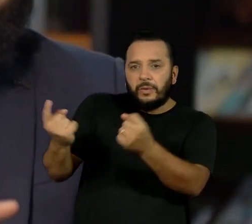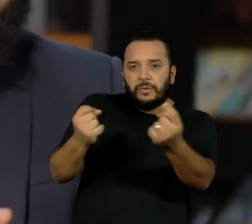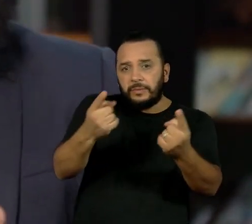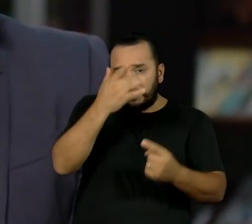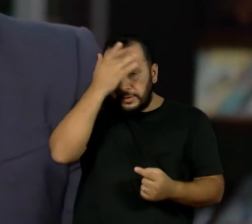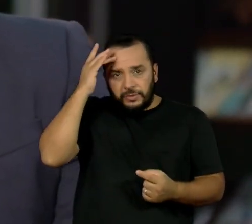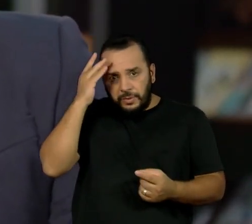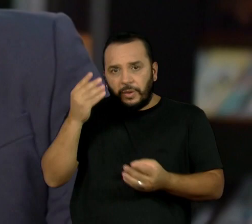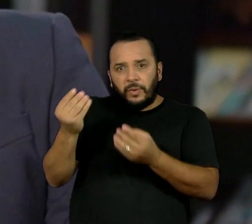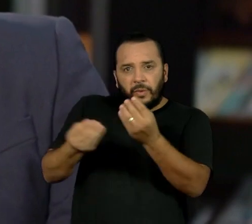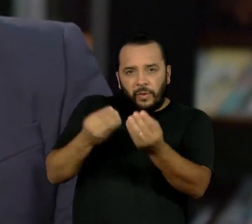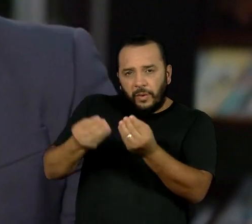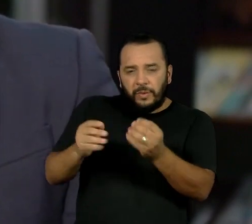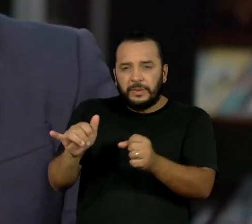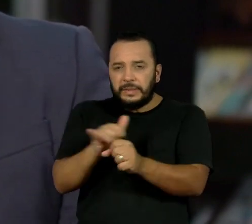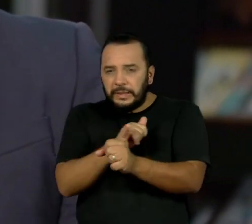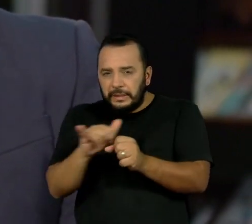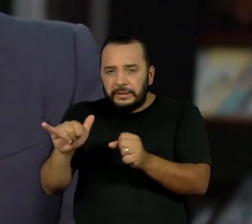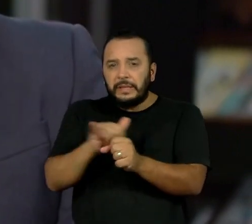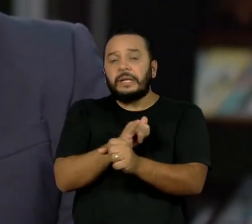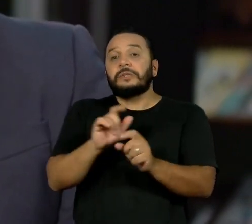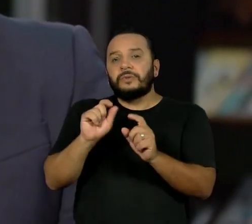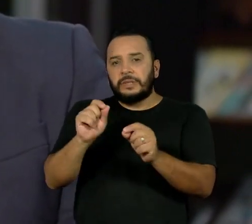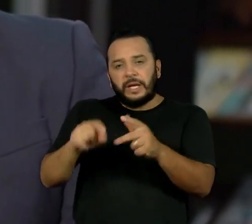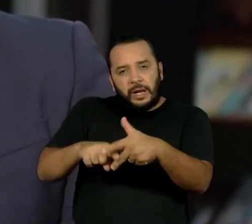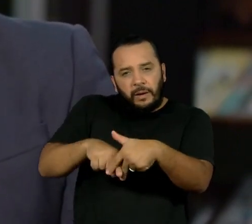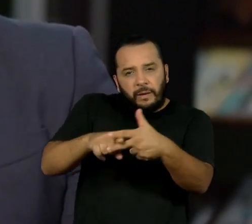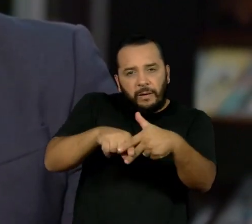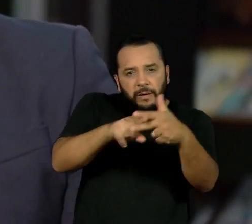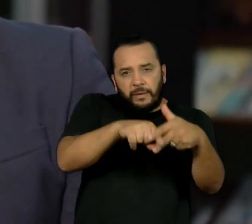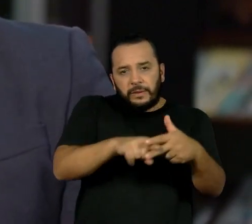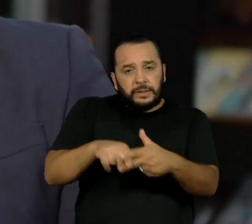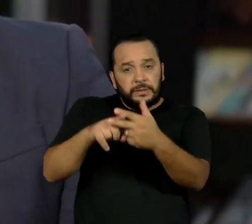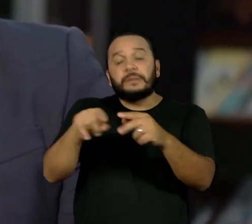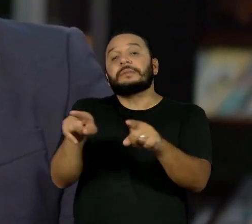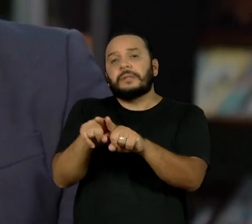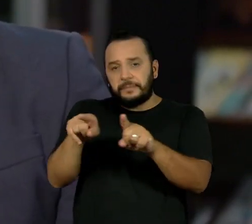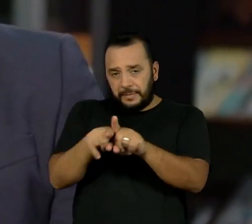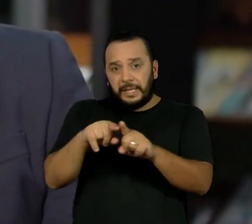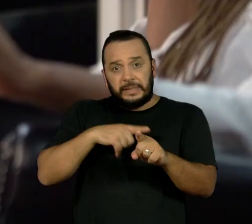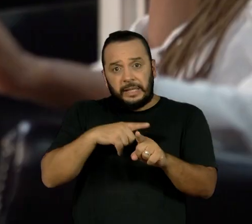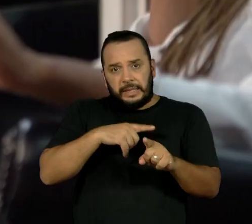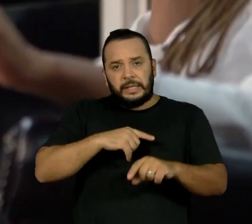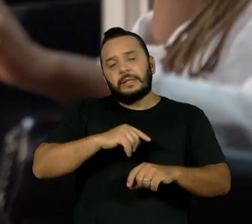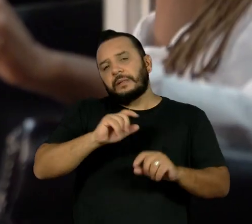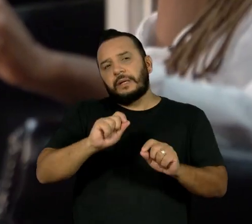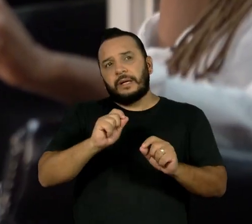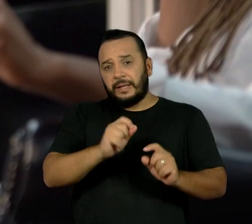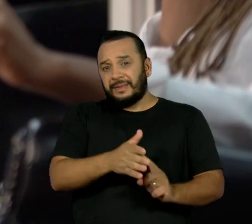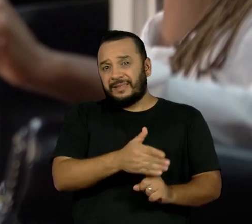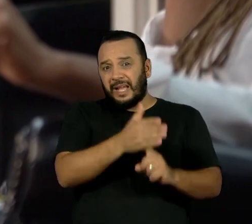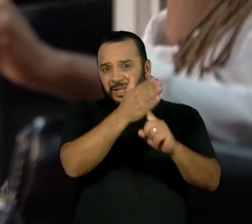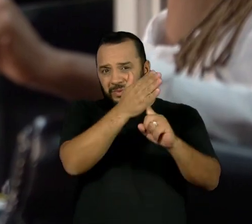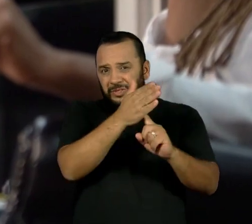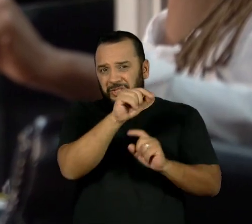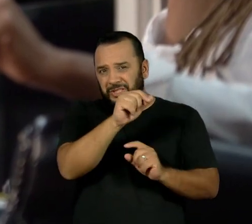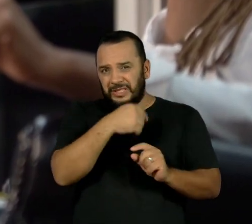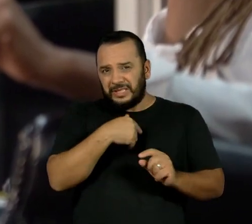de reparação, mitigação e, às vezes, banimento de tecnologias nocivas. Tecnologia muito